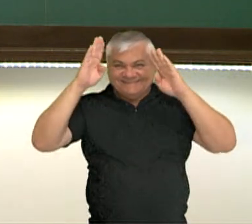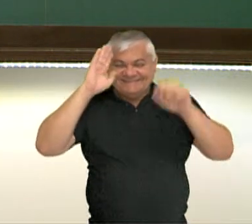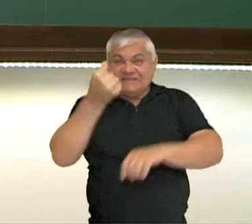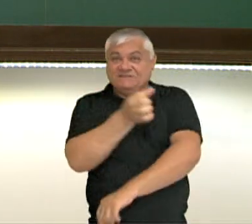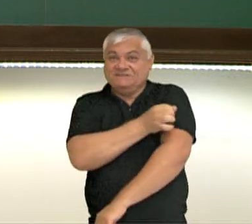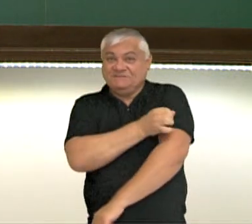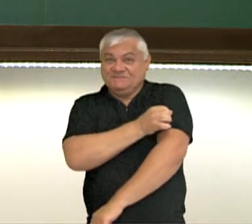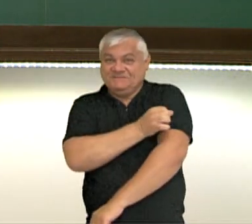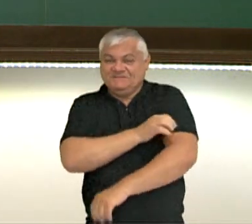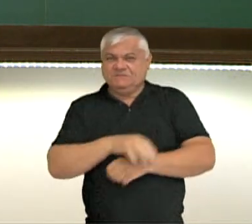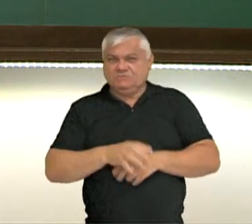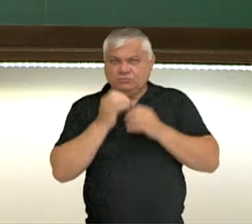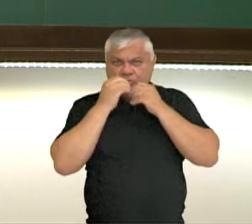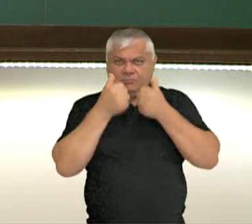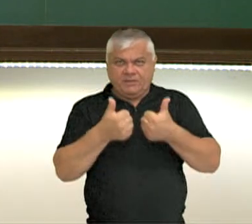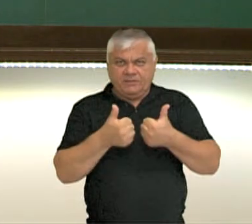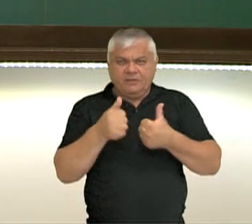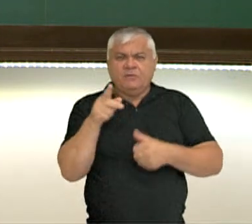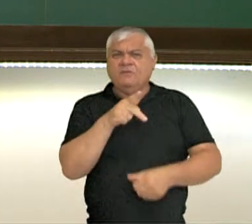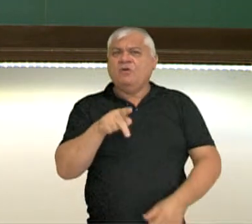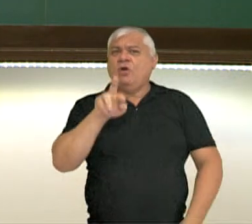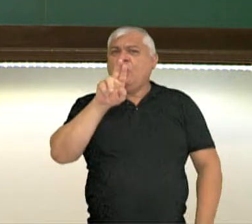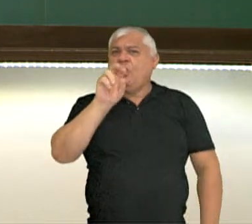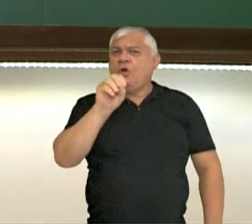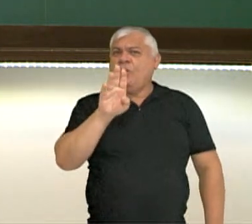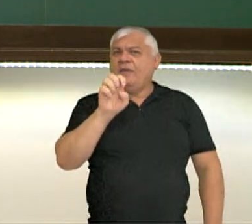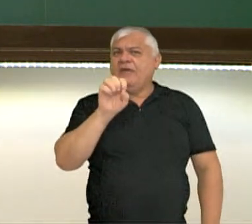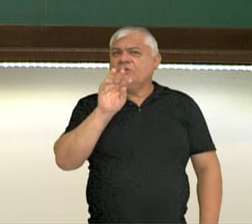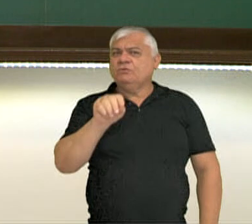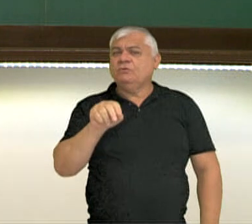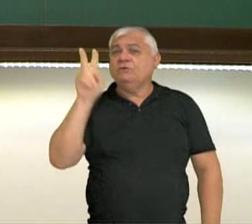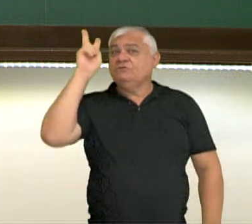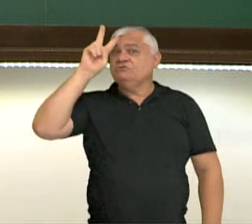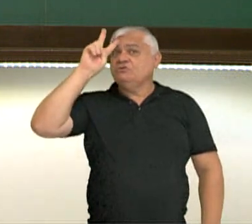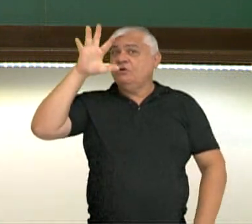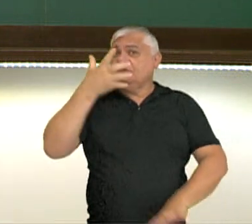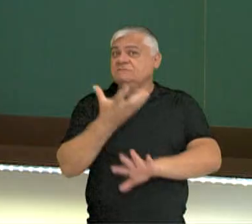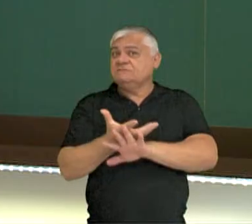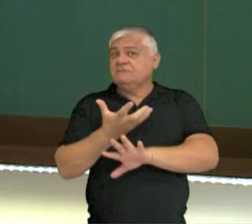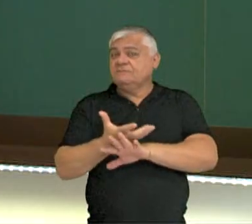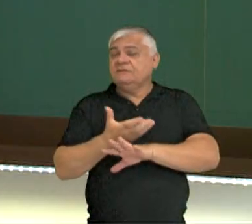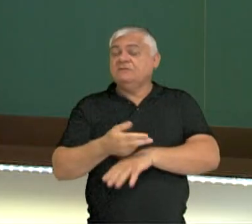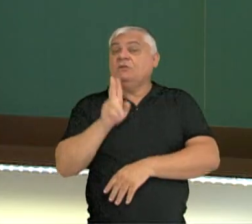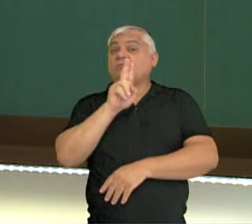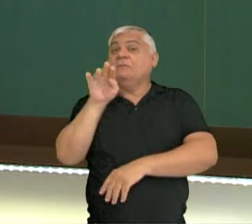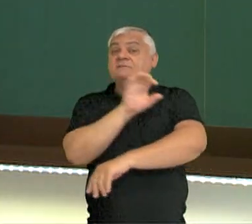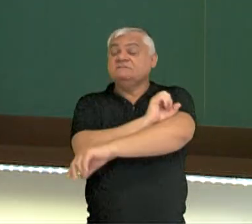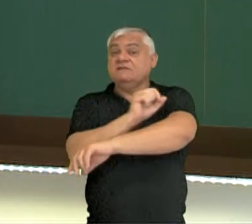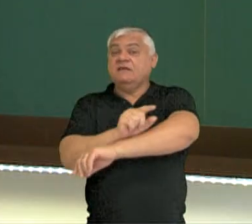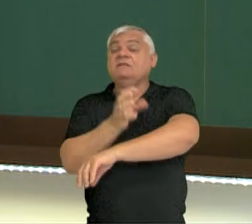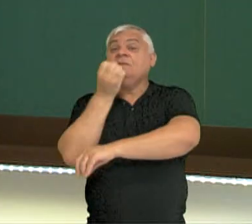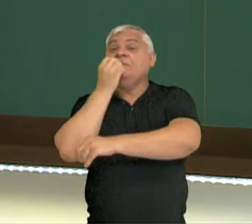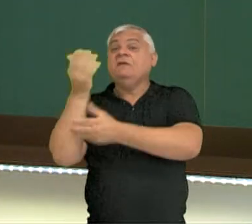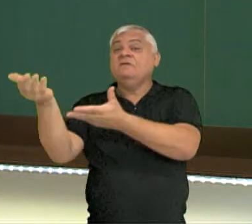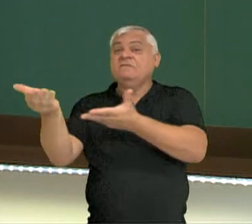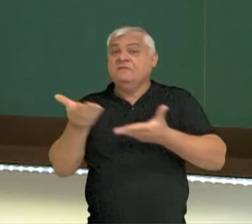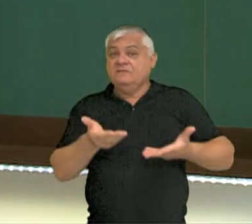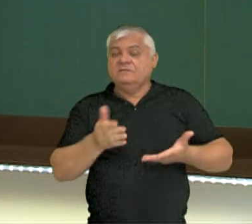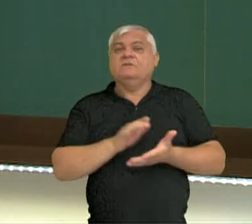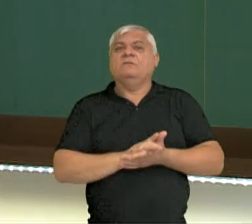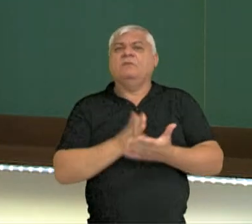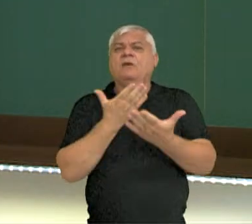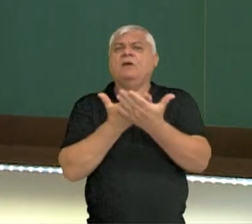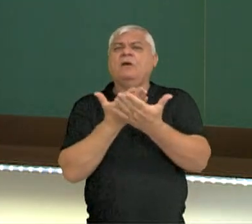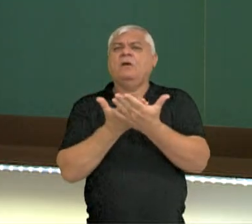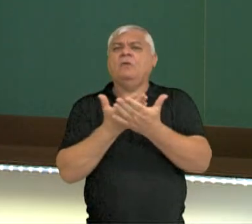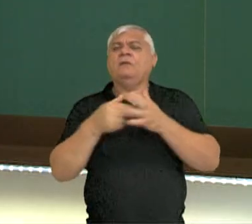galerinha do sexto ano, tudo bem? Sou o professor Roberto Falcione, professor de História. Em nome da Secretaria da Educação do Paraná, sejam todos bem-vindos para essa